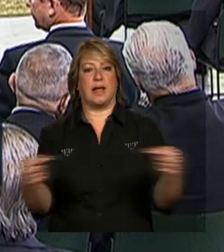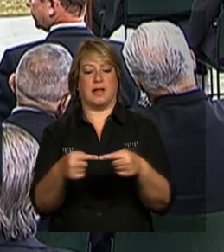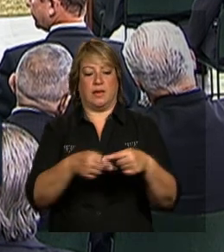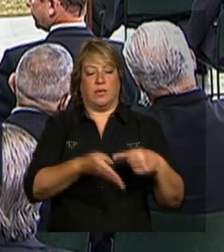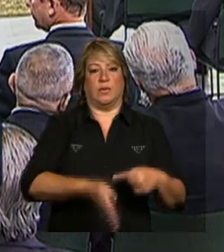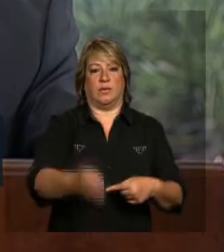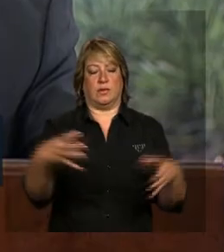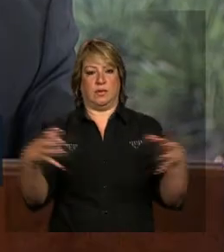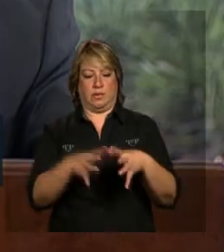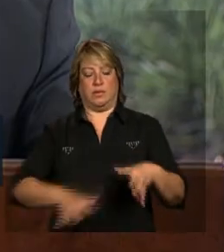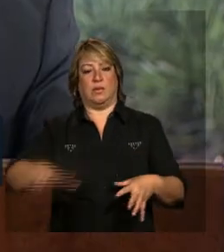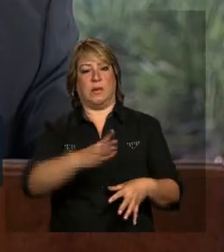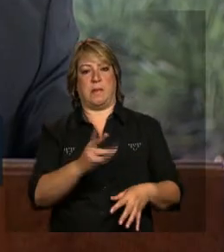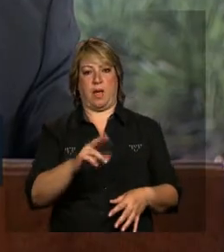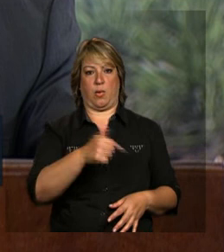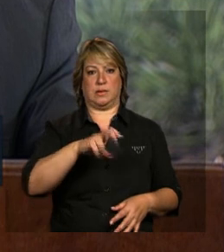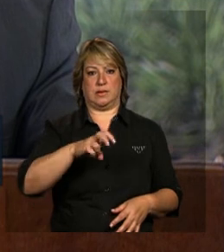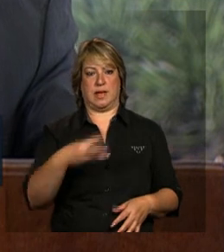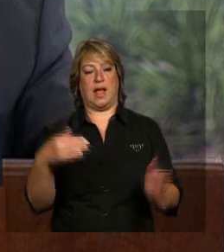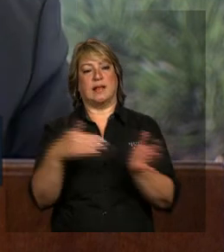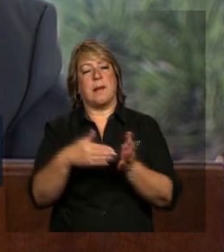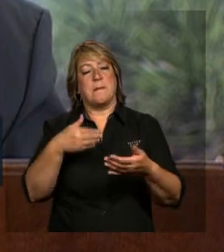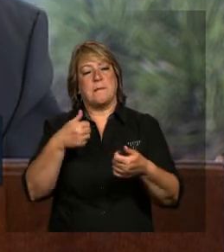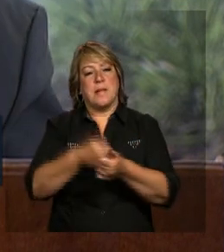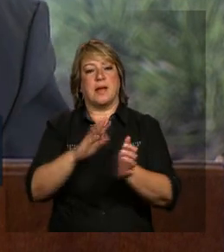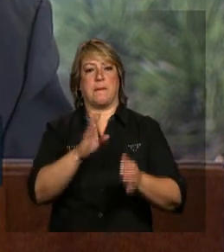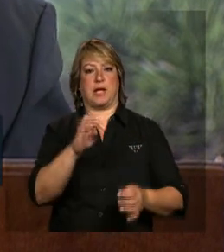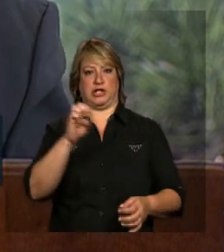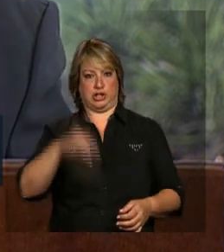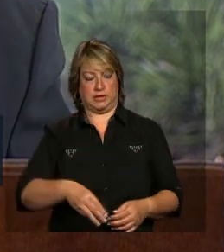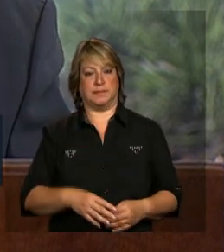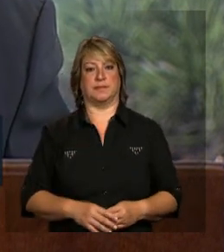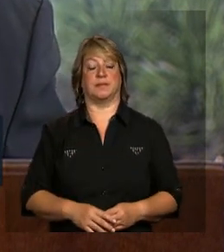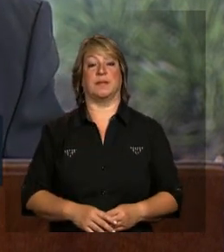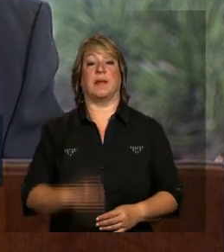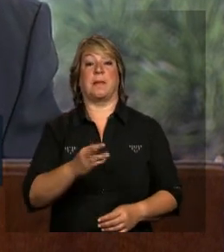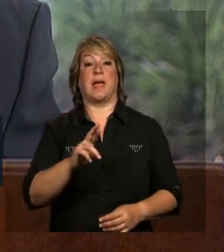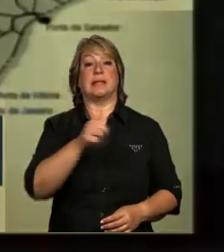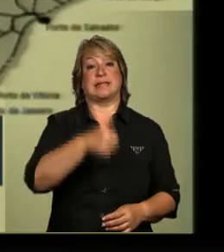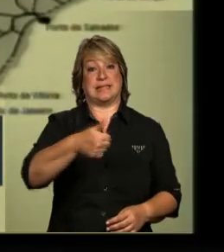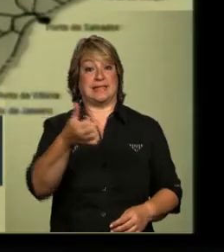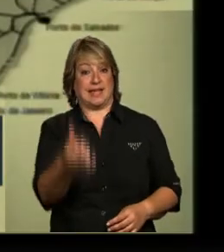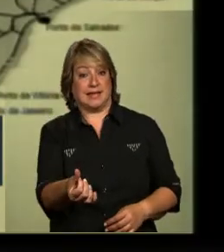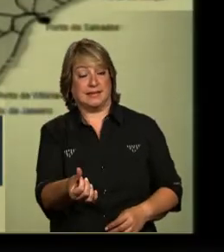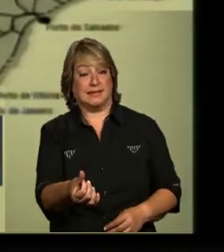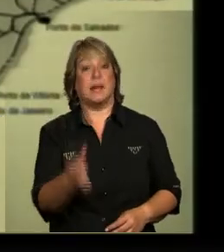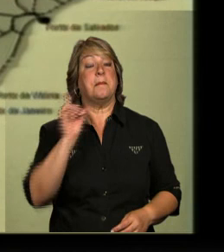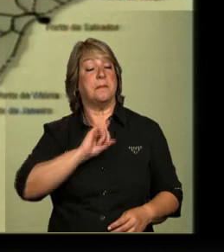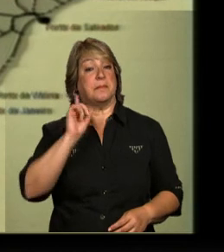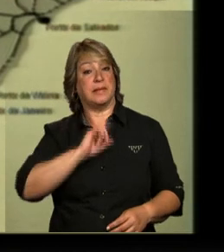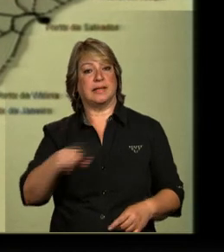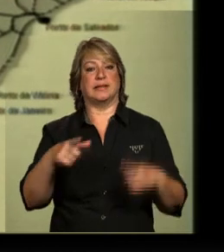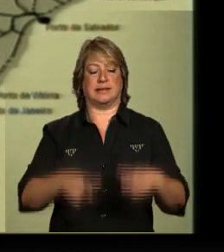que vai do Entroncamento da br-153 até próximo de Betim na br-116 em